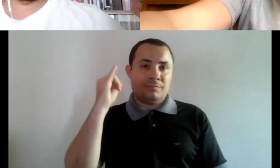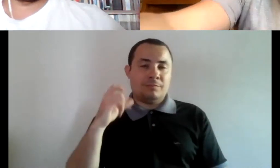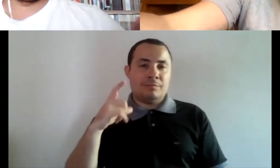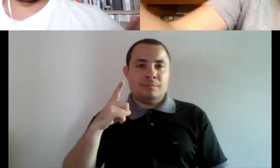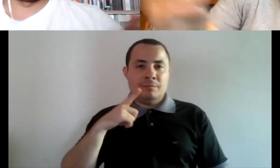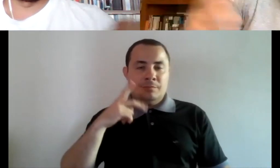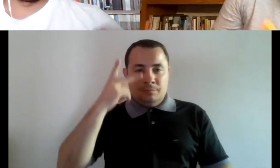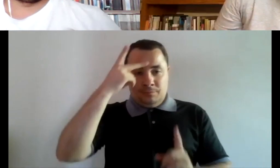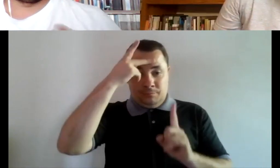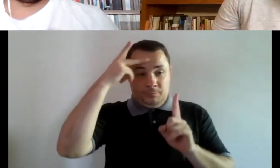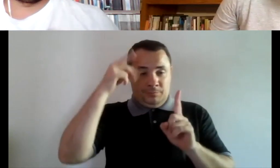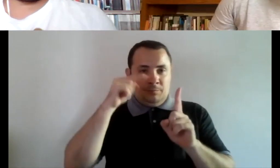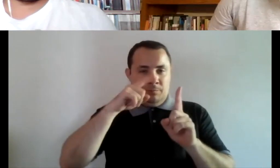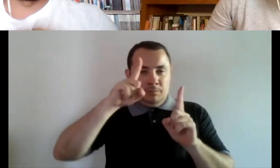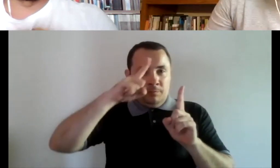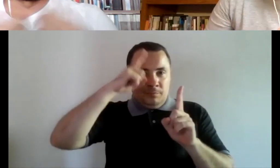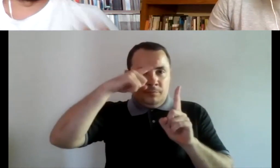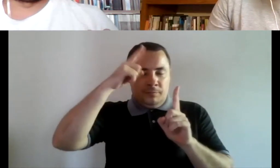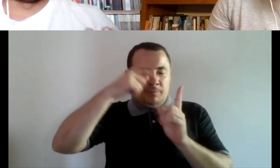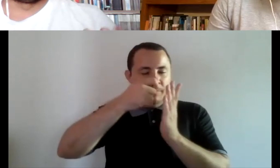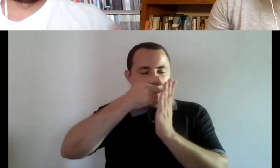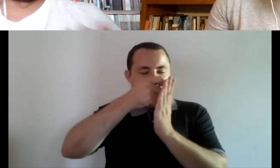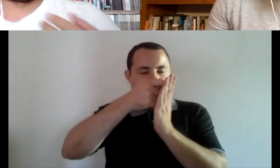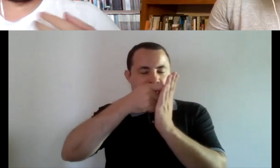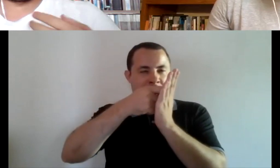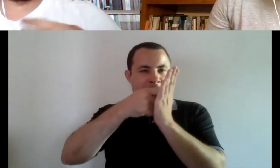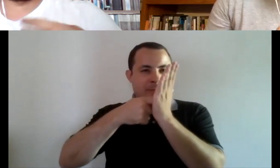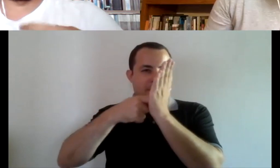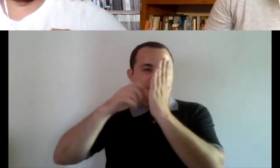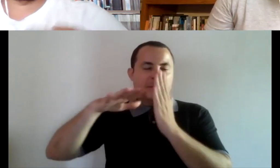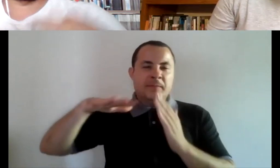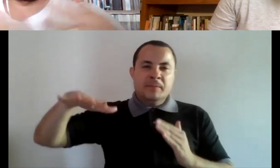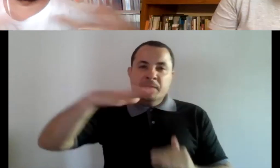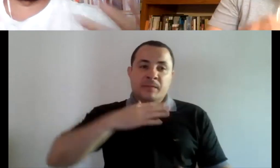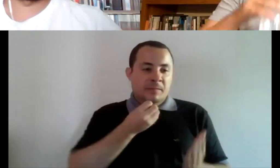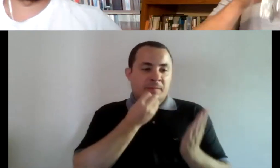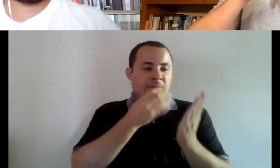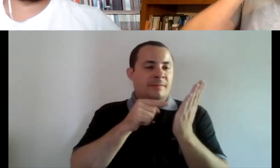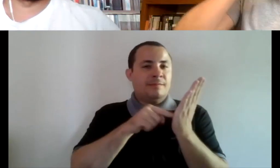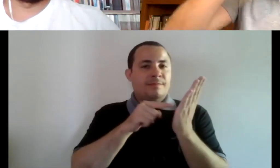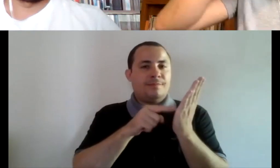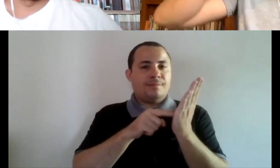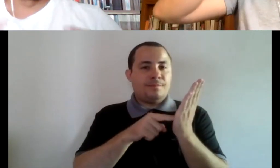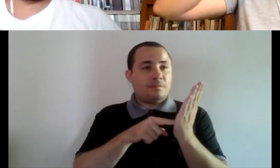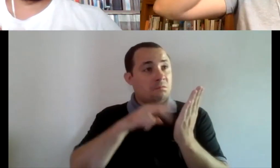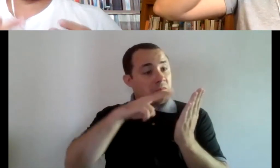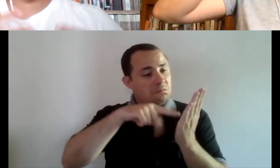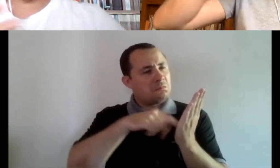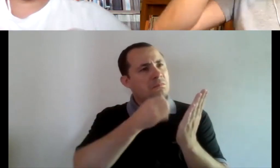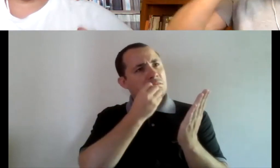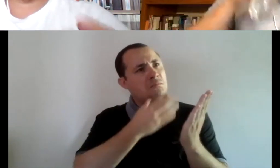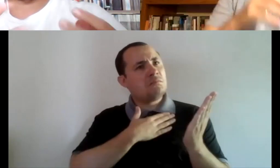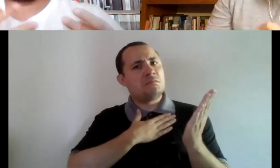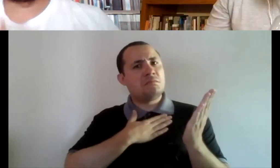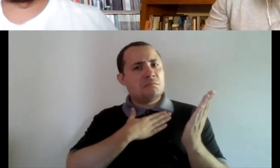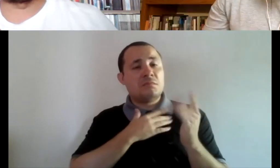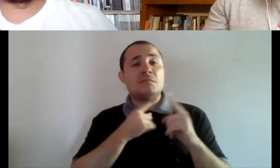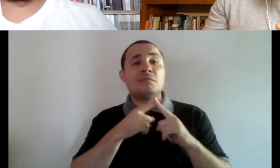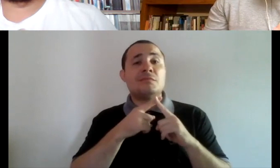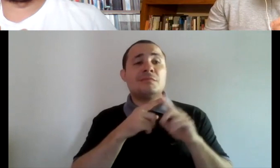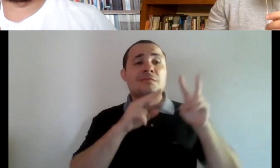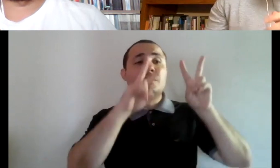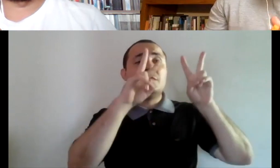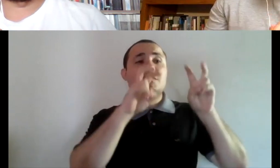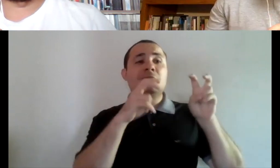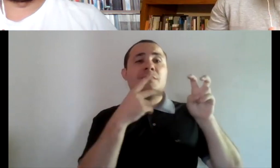se ele cai no gosto público, né, e está fazendo sucesso, justamente porque ele está trazendo para o